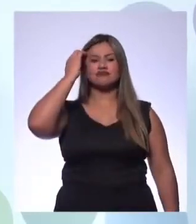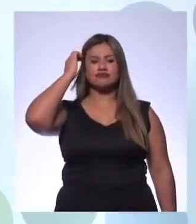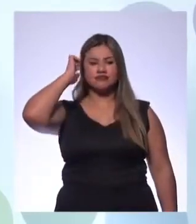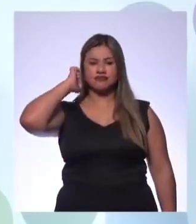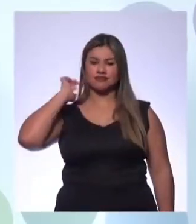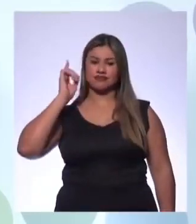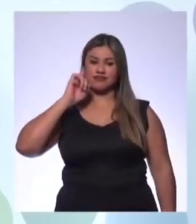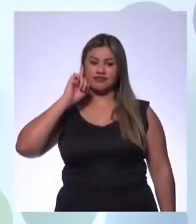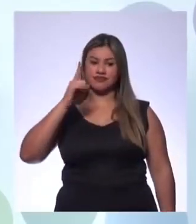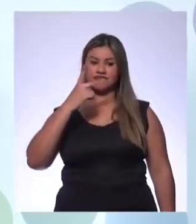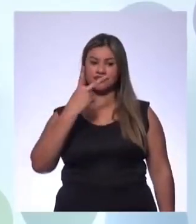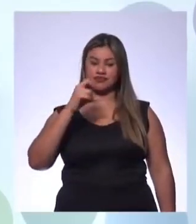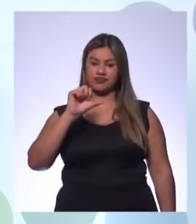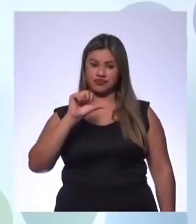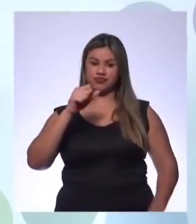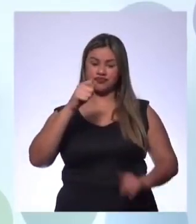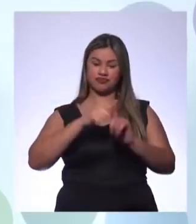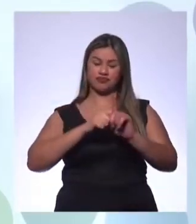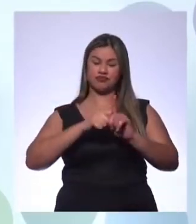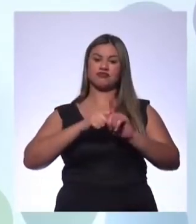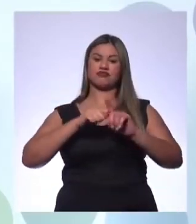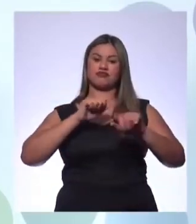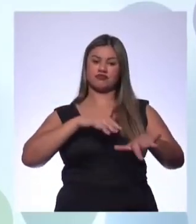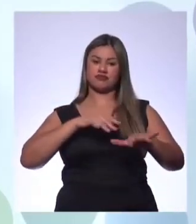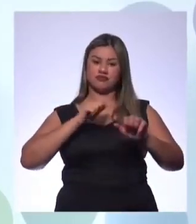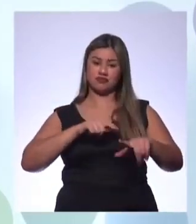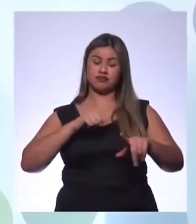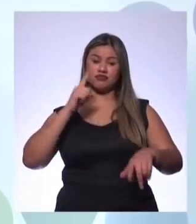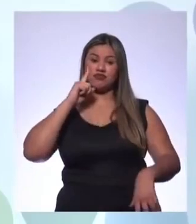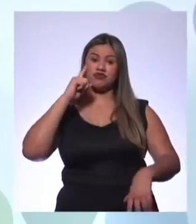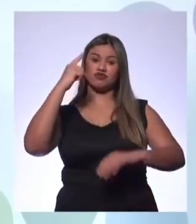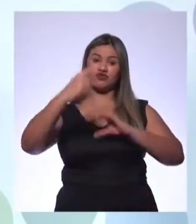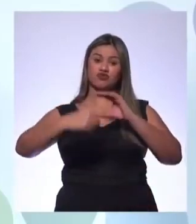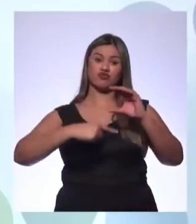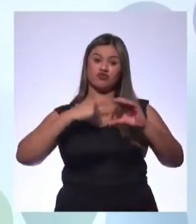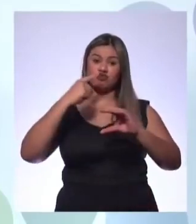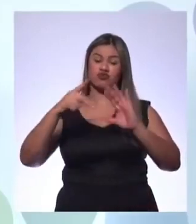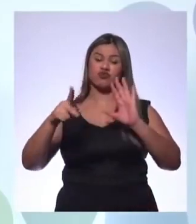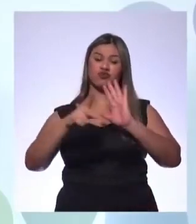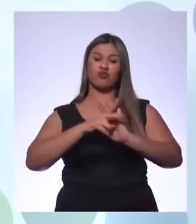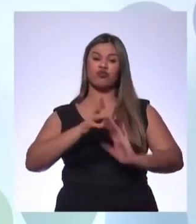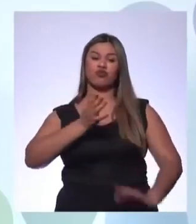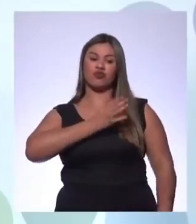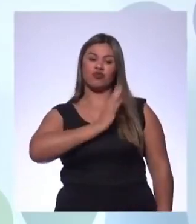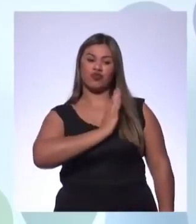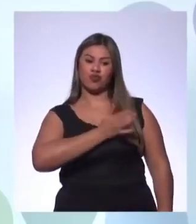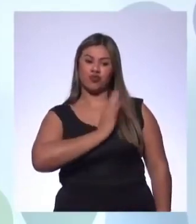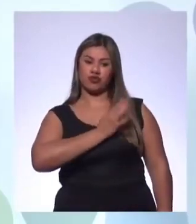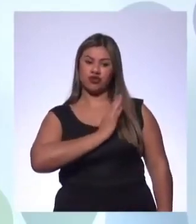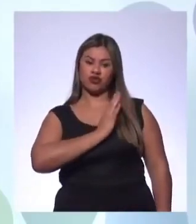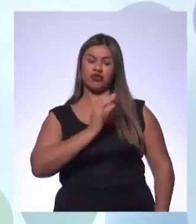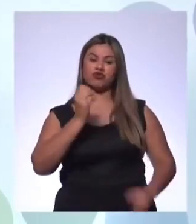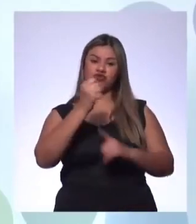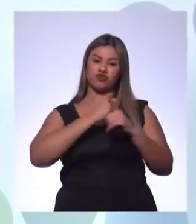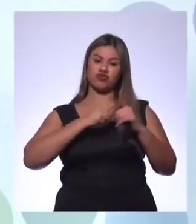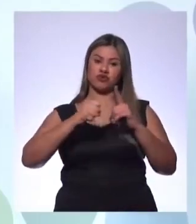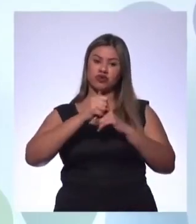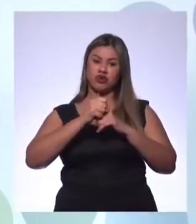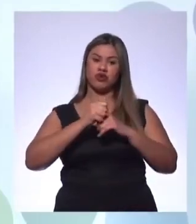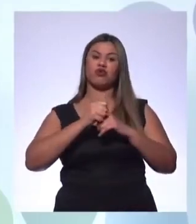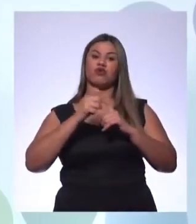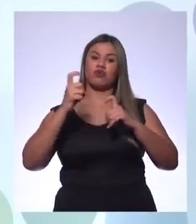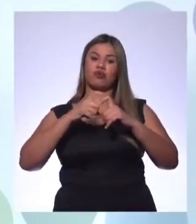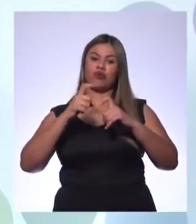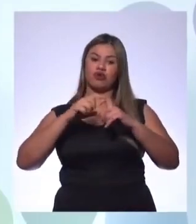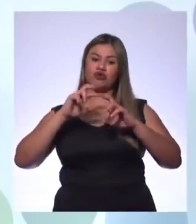de setembro, comemorou-se o Dia Mundial do Coração. Então, a Sociedade Brasileira de Cardiologia instituiu essa semana como a